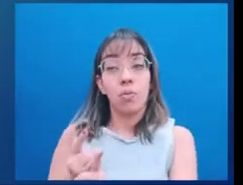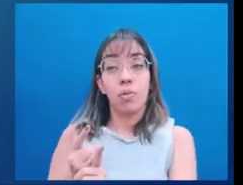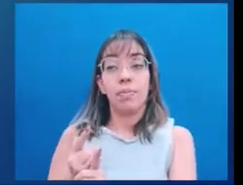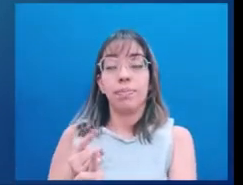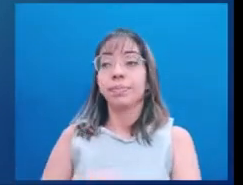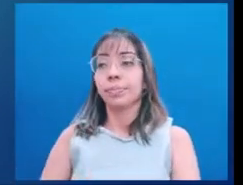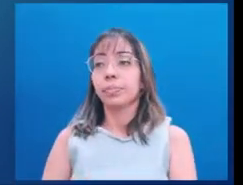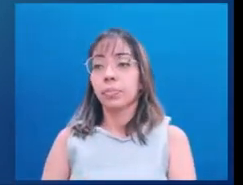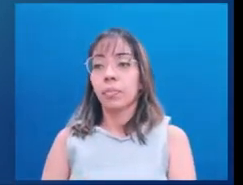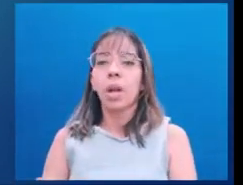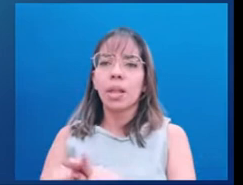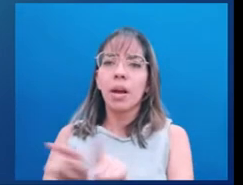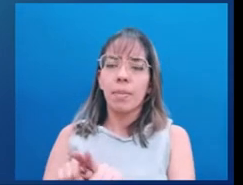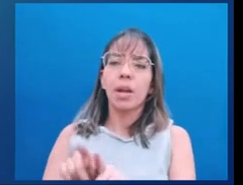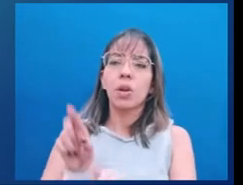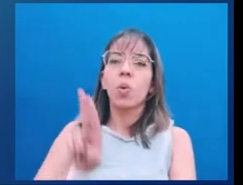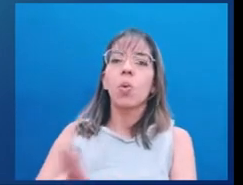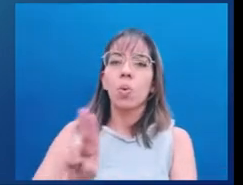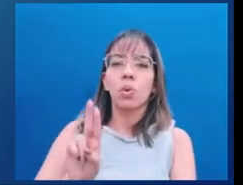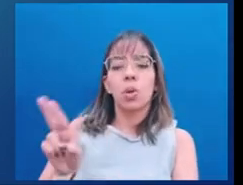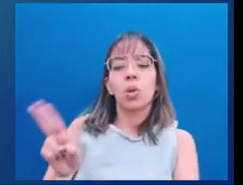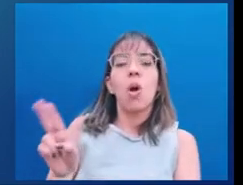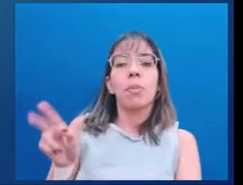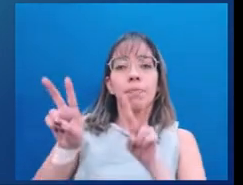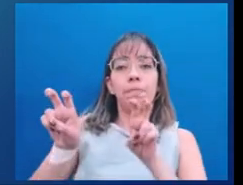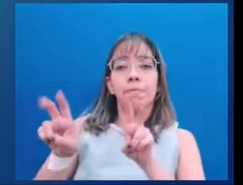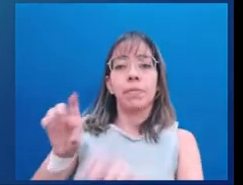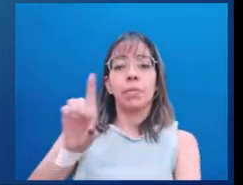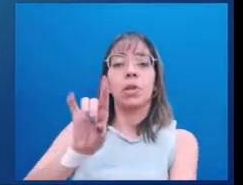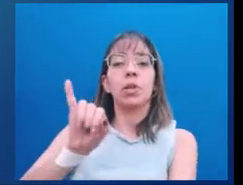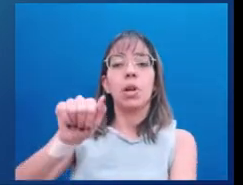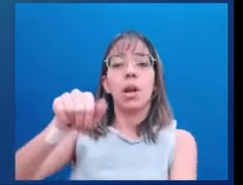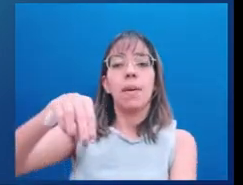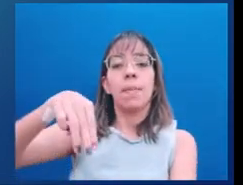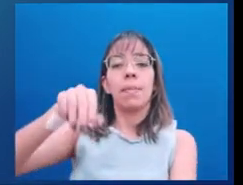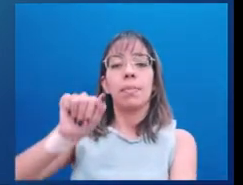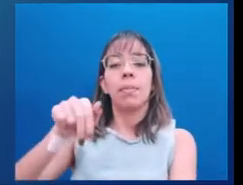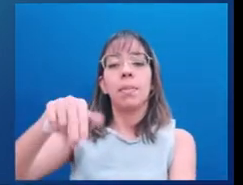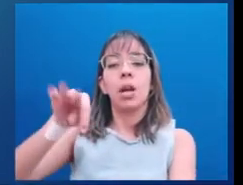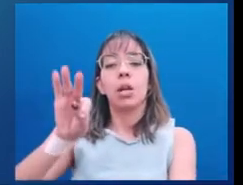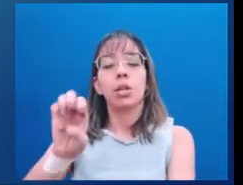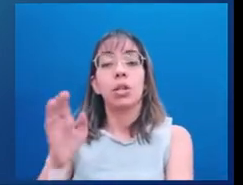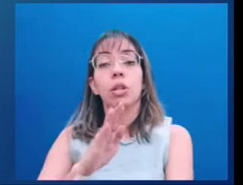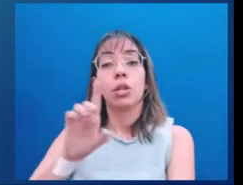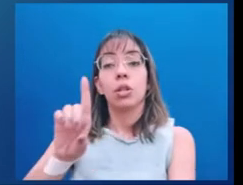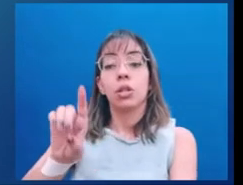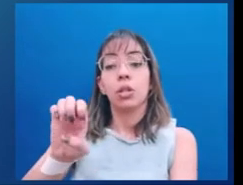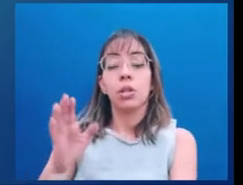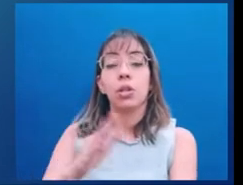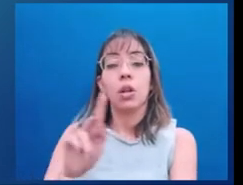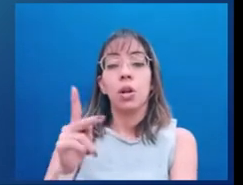que pode ser também chamada de diamante de Rômio, tá? Qualquer uma das terminologias pode ser adotada. Então, é uma simbologia aí